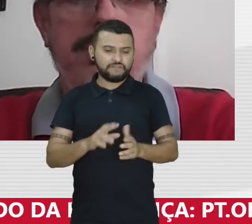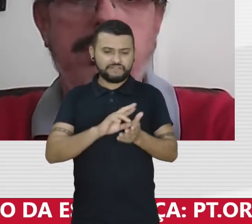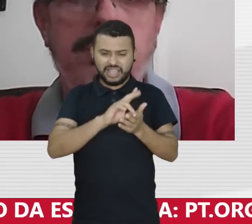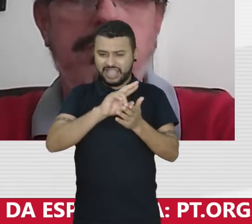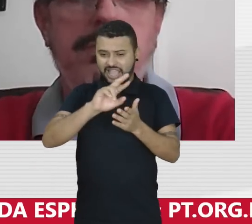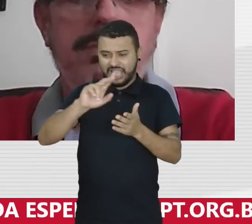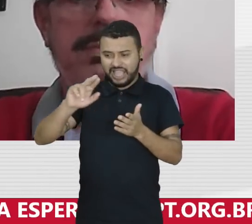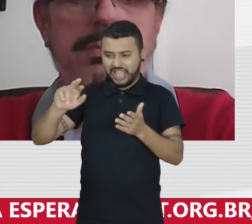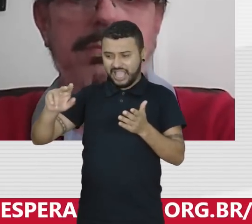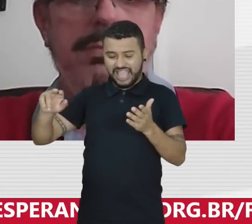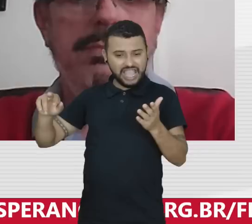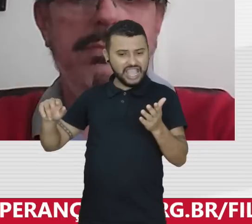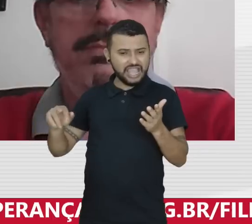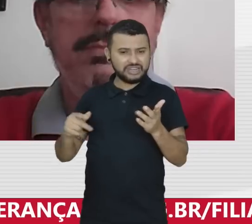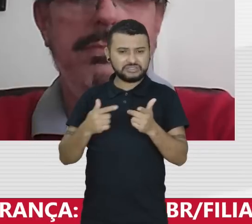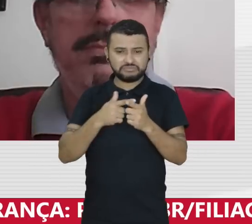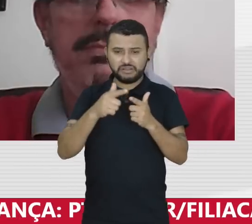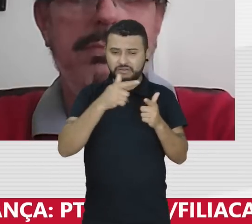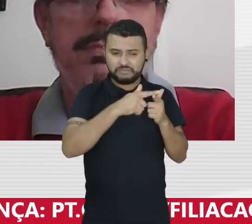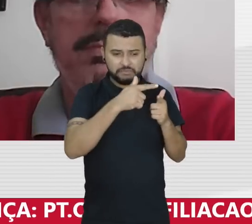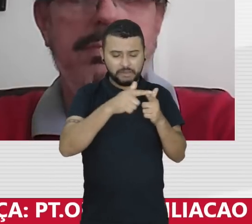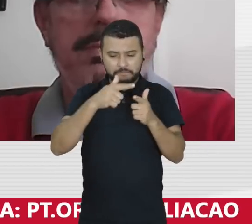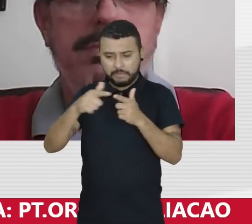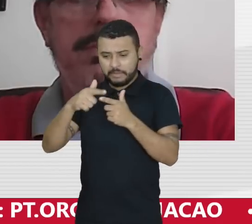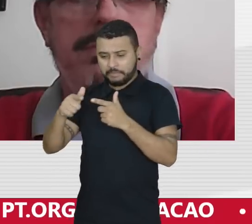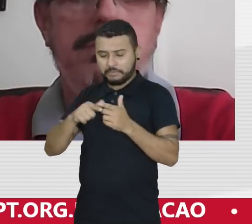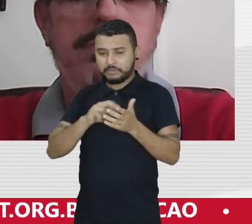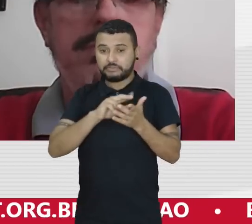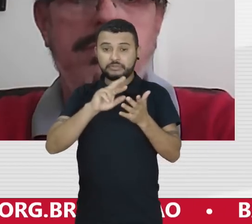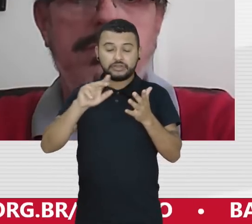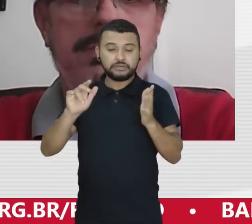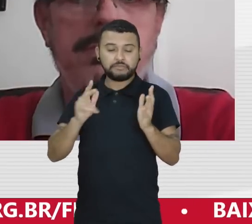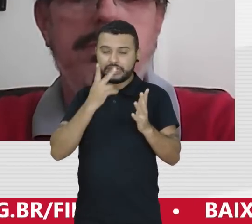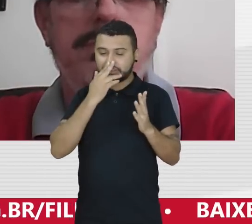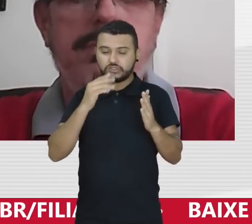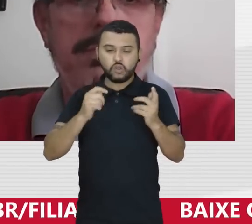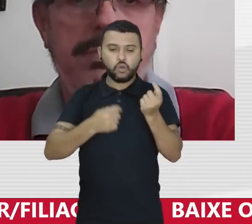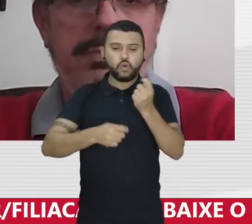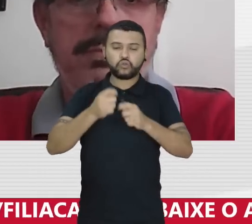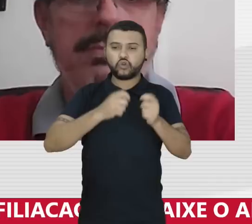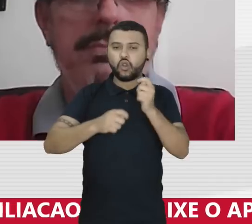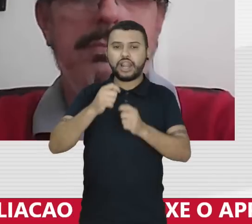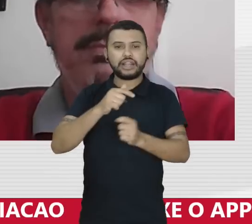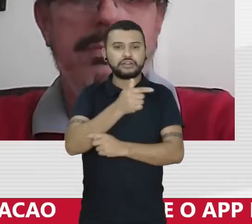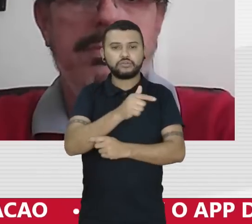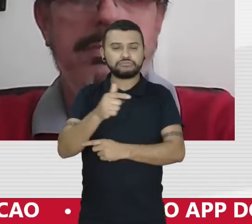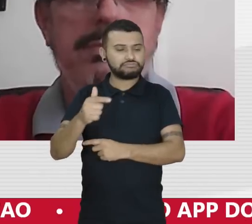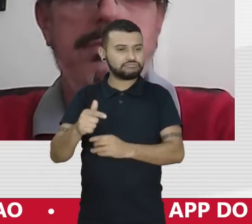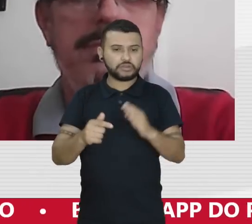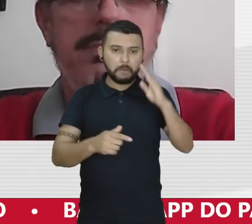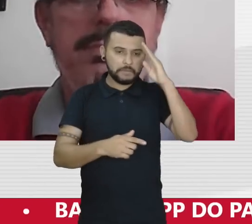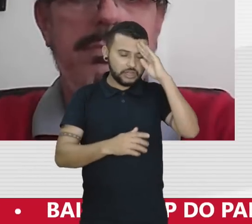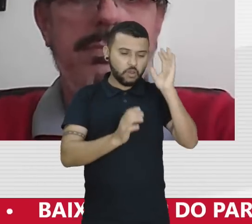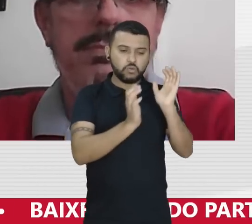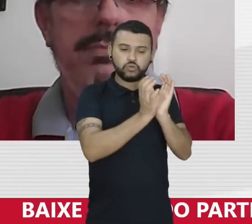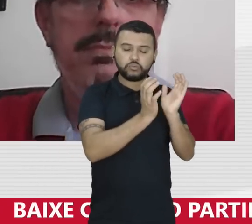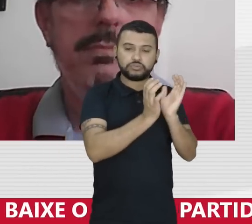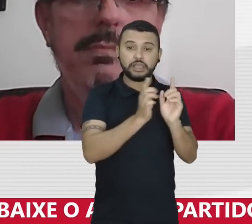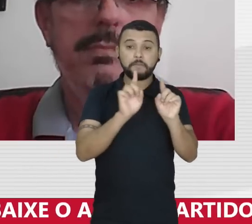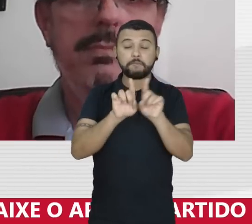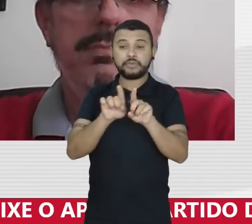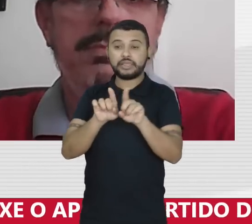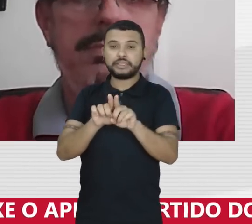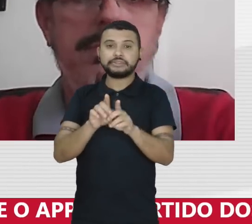Porque foram banidas qualquer barreira de controle dos vencimentos militares, impedimentos